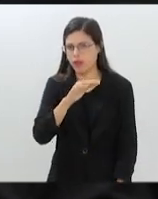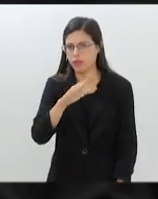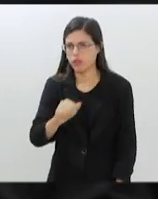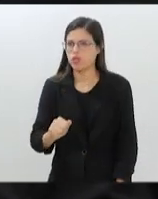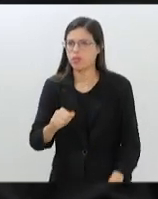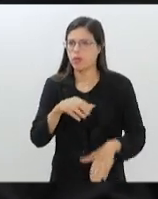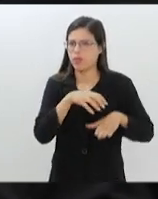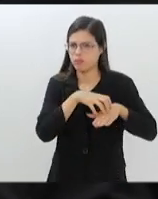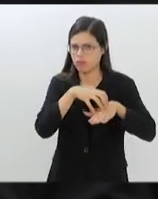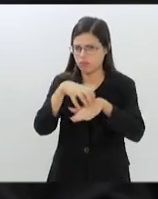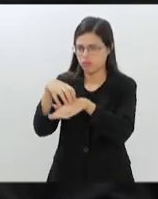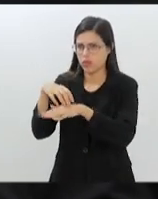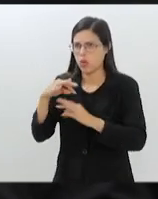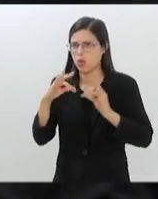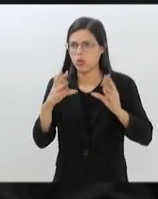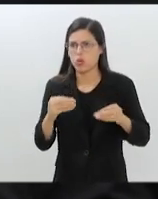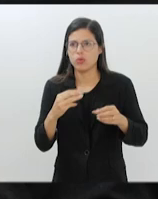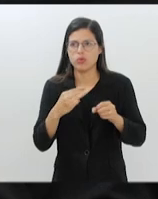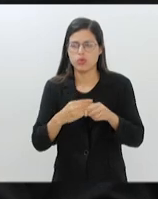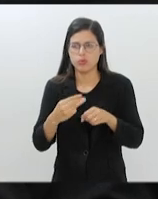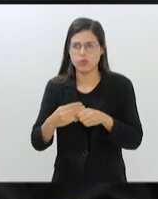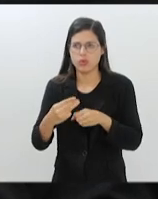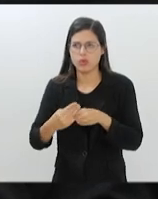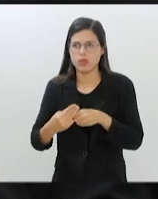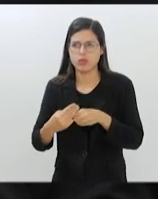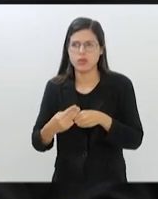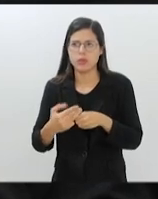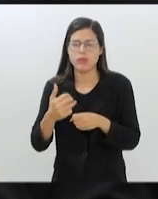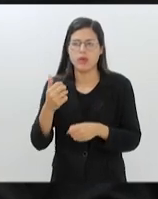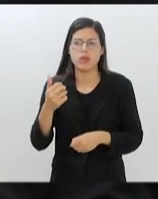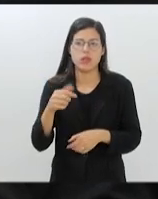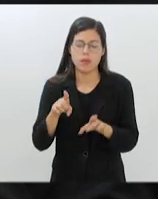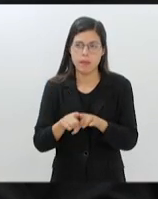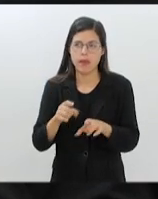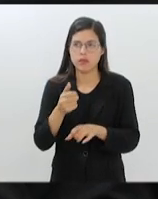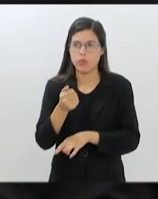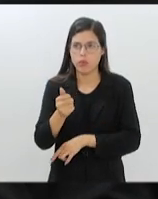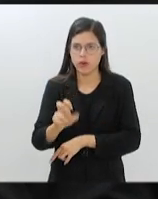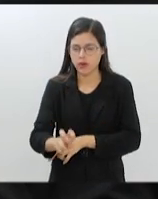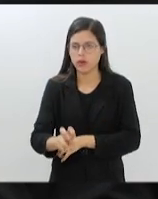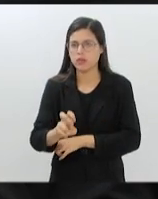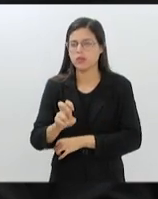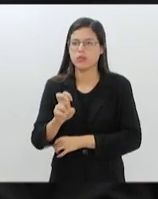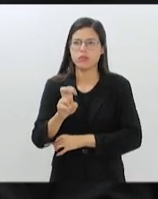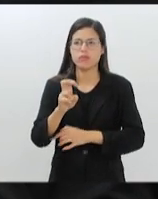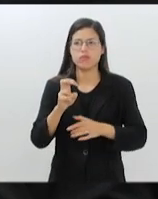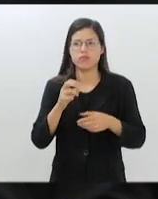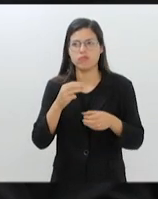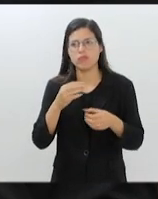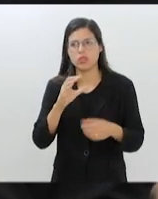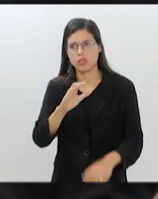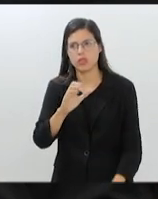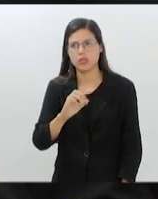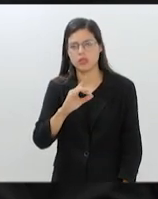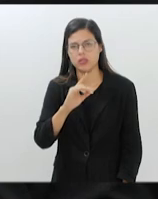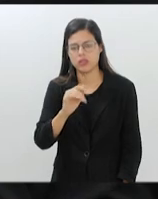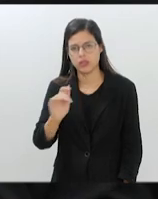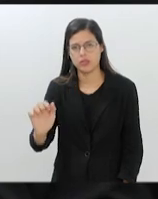pelos os municípios do Estado inclusive os 15 Aonde a ced ainda mantém a gestão do